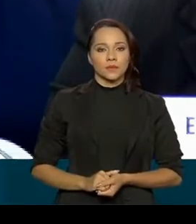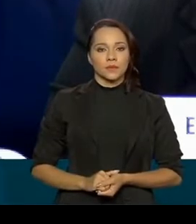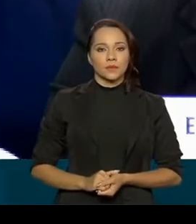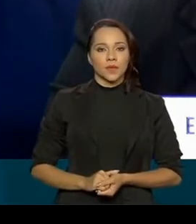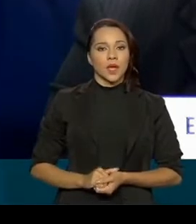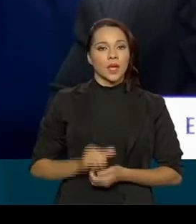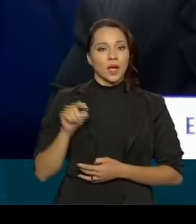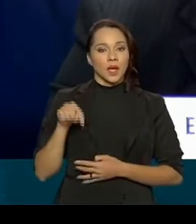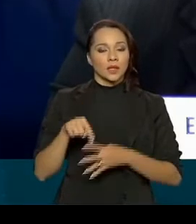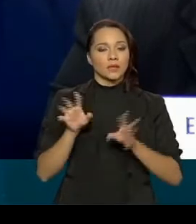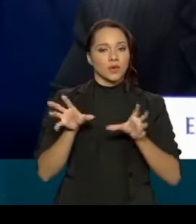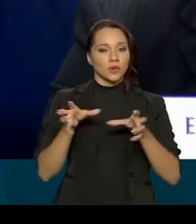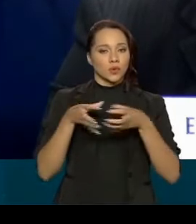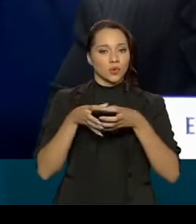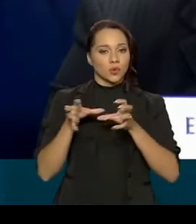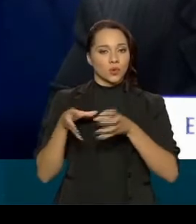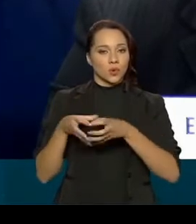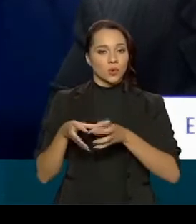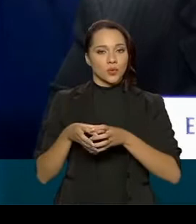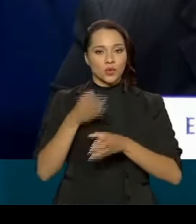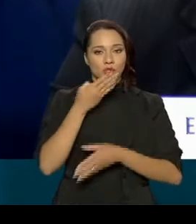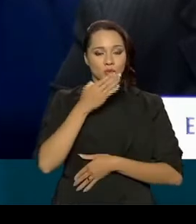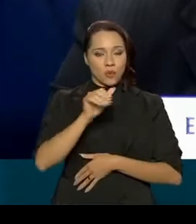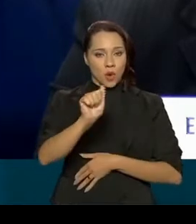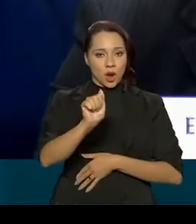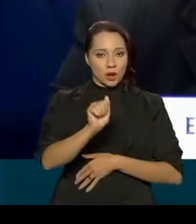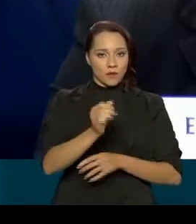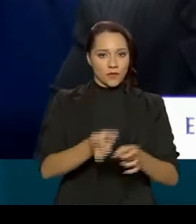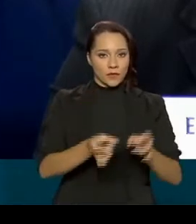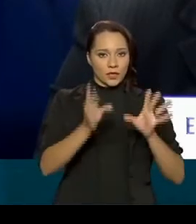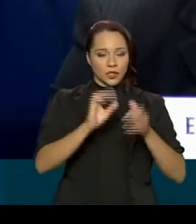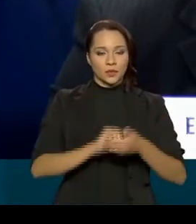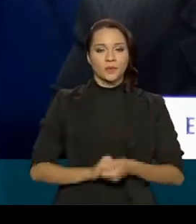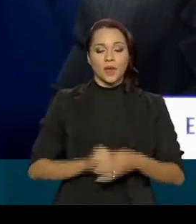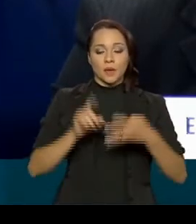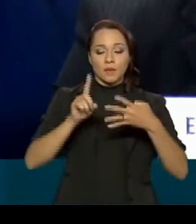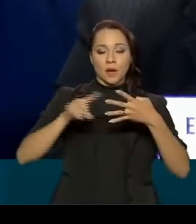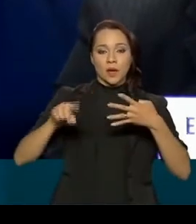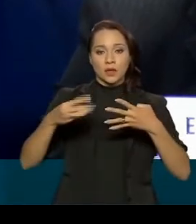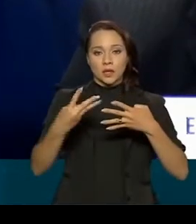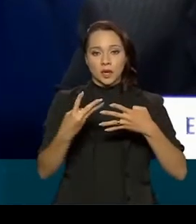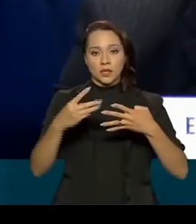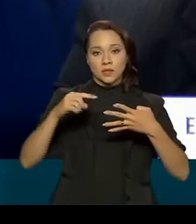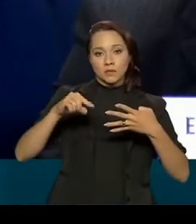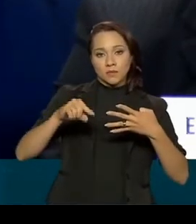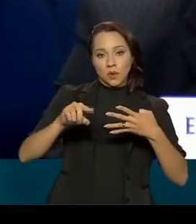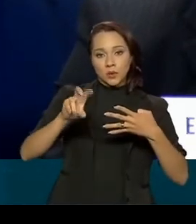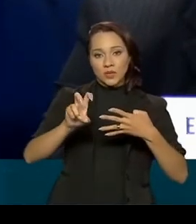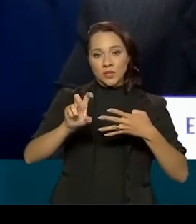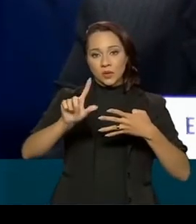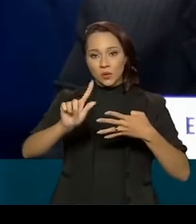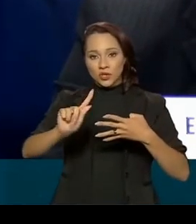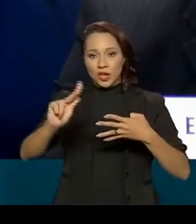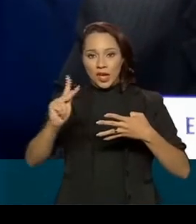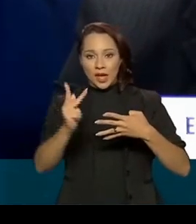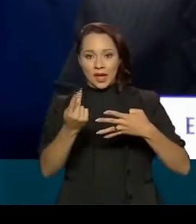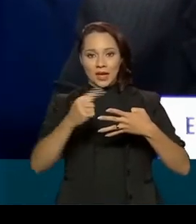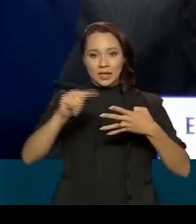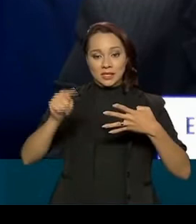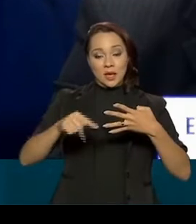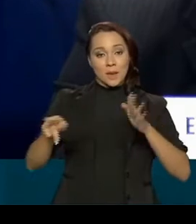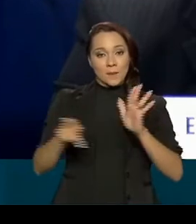Esse aqui foi nos lotes de tipo A que foi arrematado. Para a faixa de 3,5 GHz